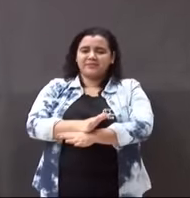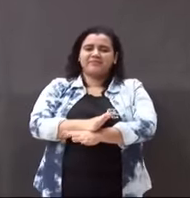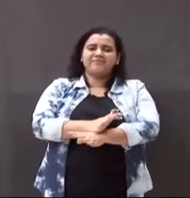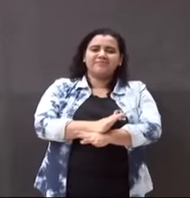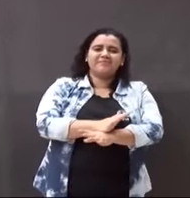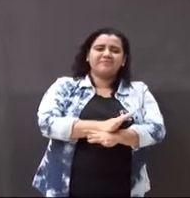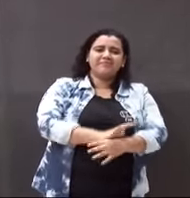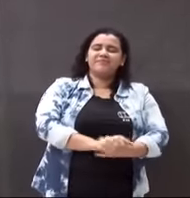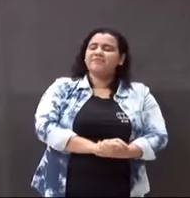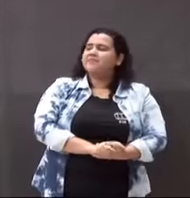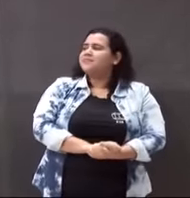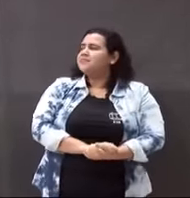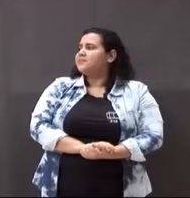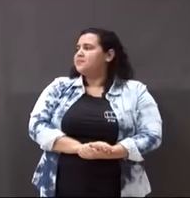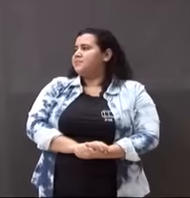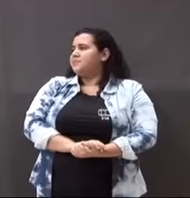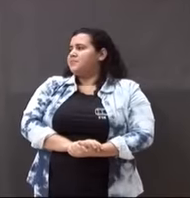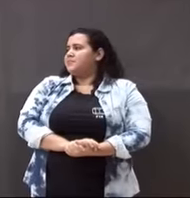chegar.